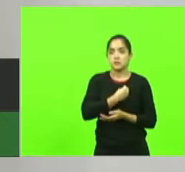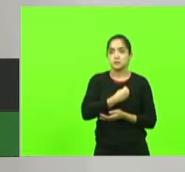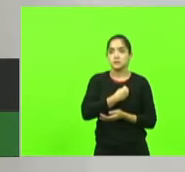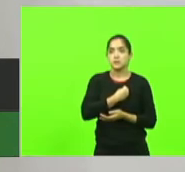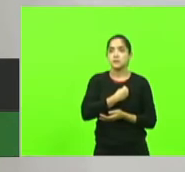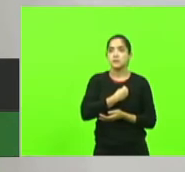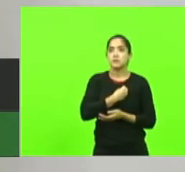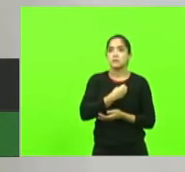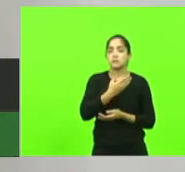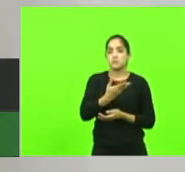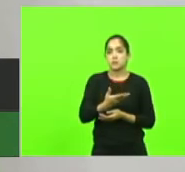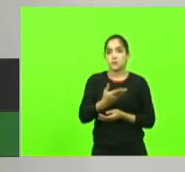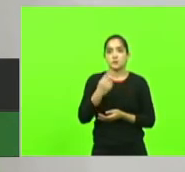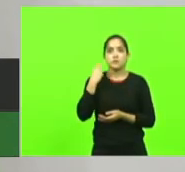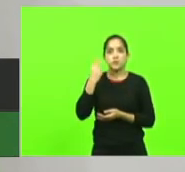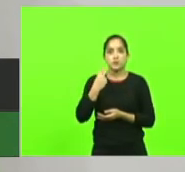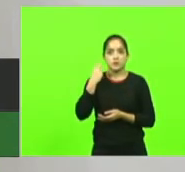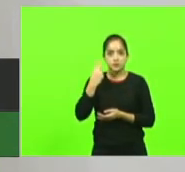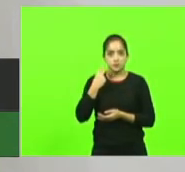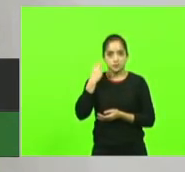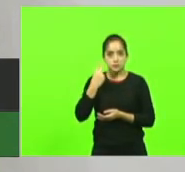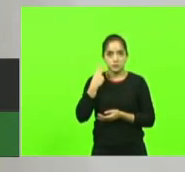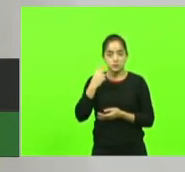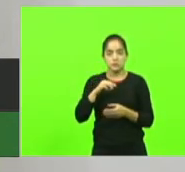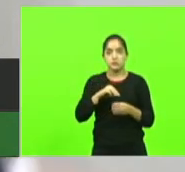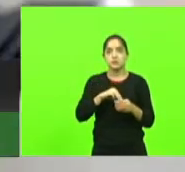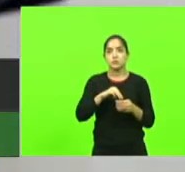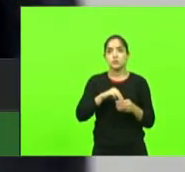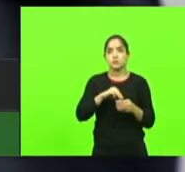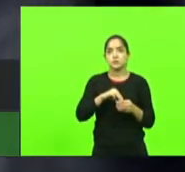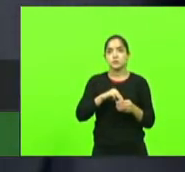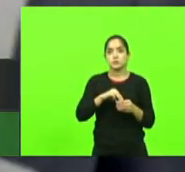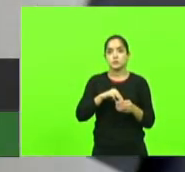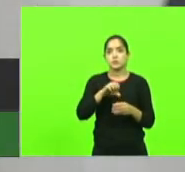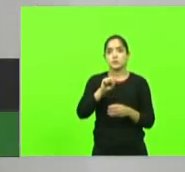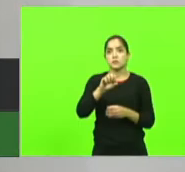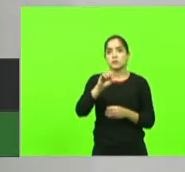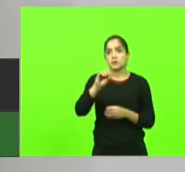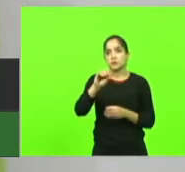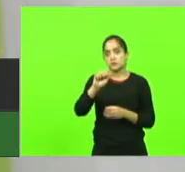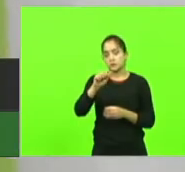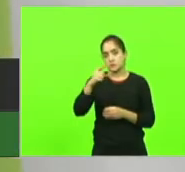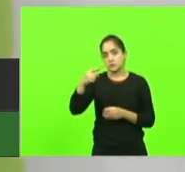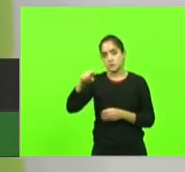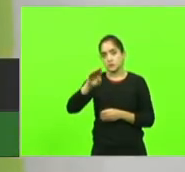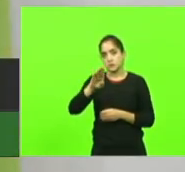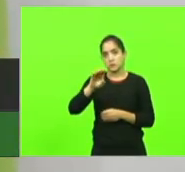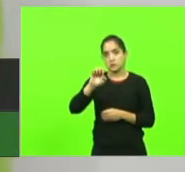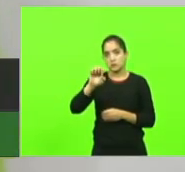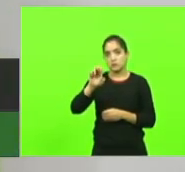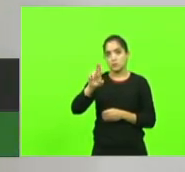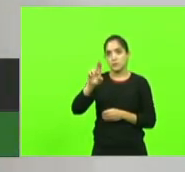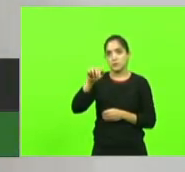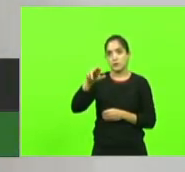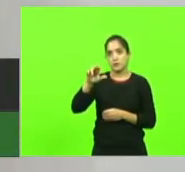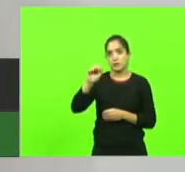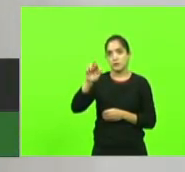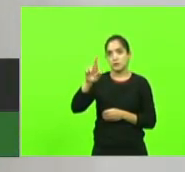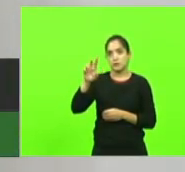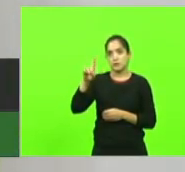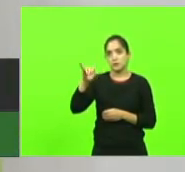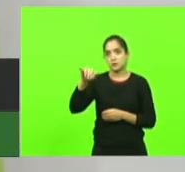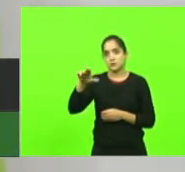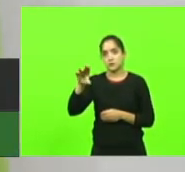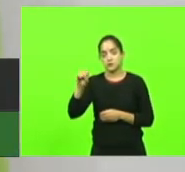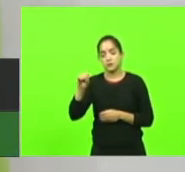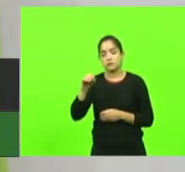nossos colegas vereadores lá do município de São Bernardino, Lacírio, Enio, sejam